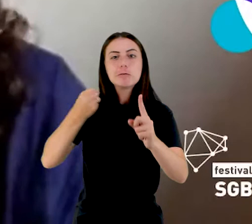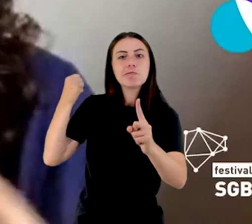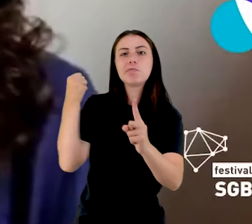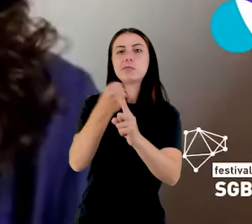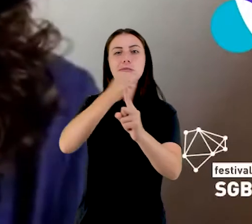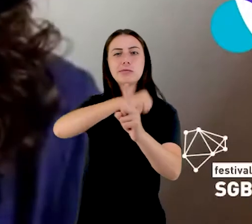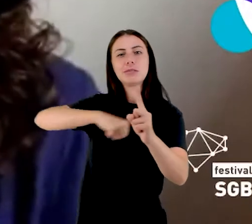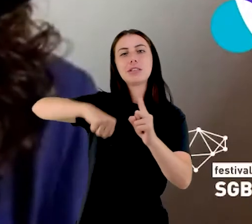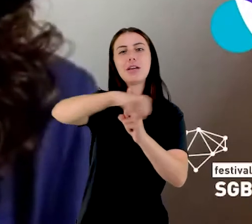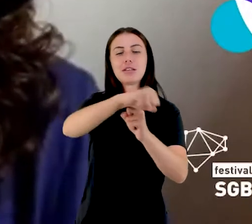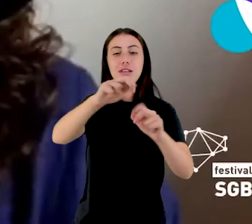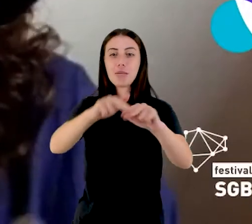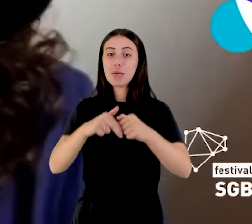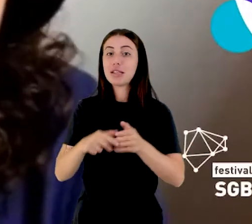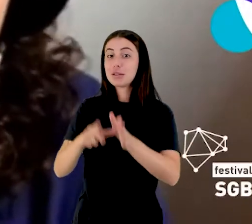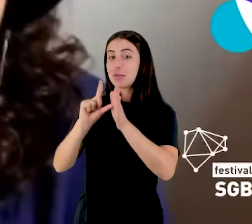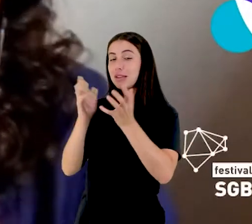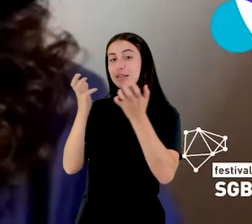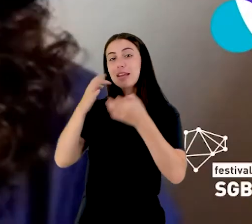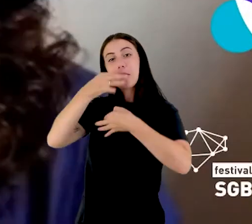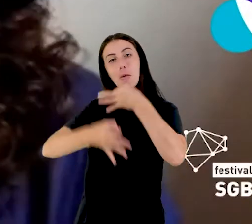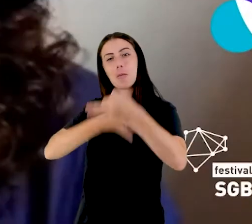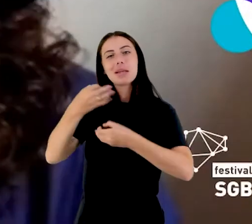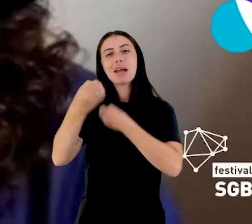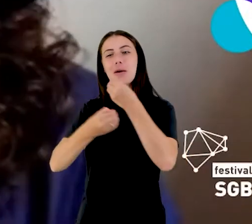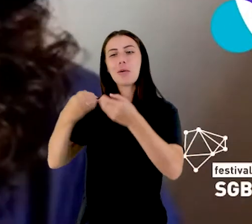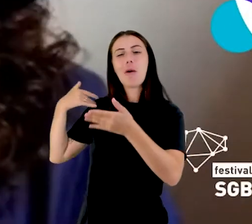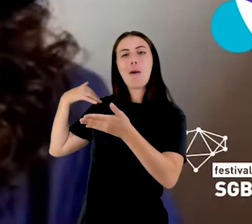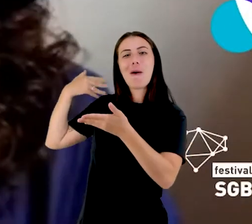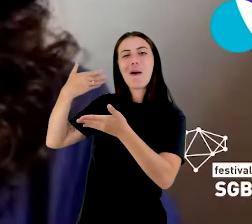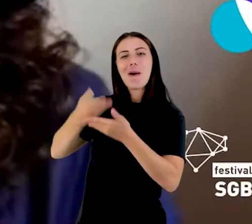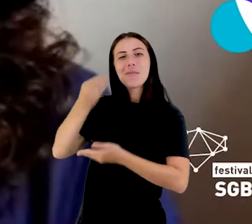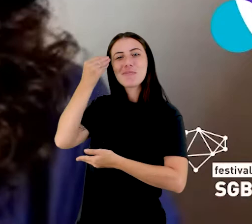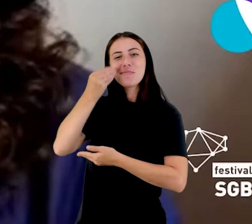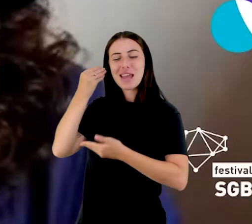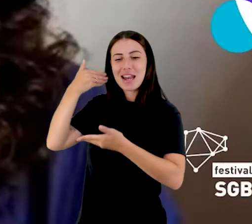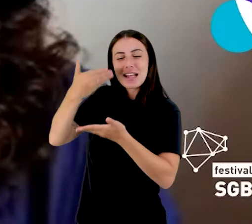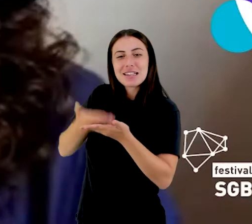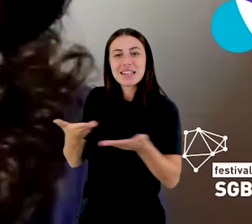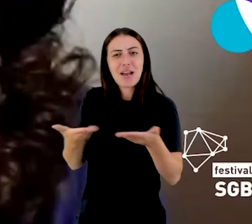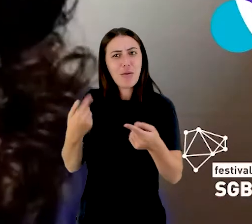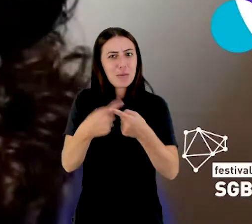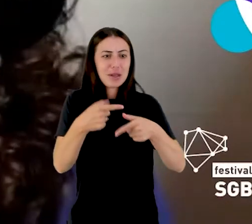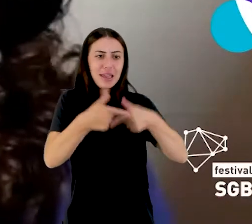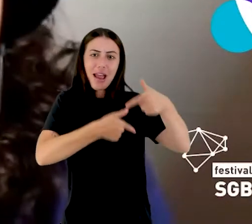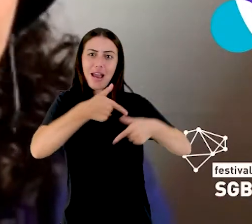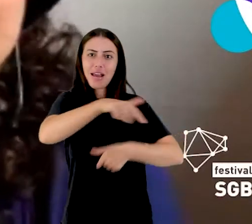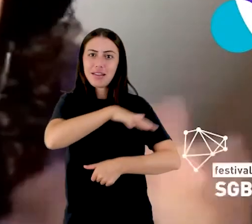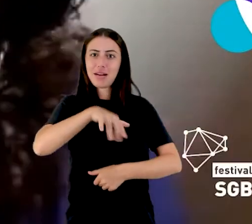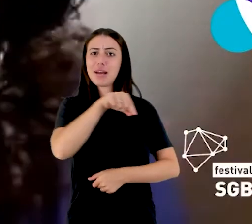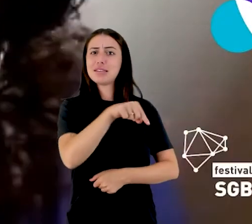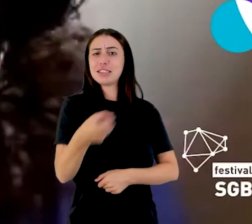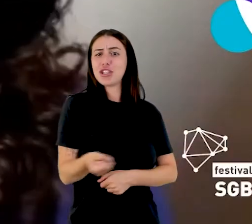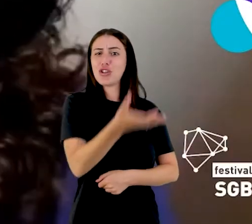essa introdução em relação a documentários com distribuição de impacto, e aí vou voltar um pouquinho para vocês entenderem como